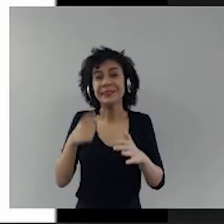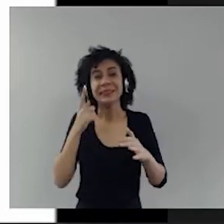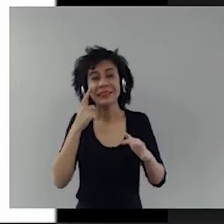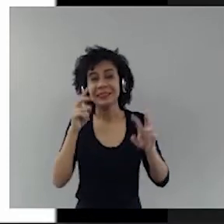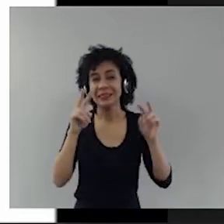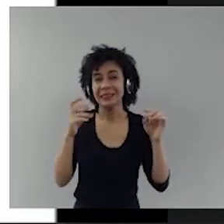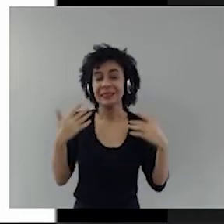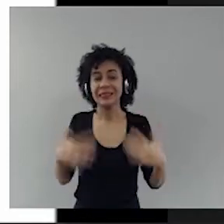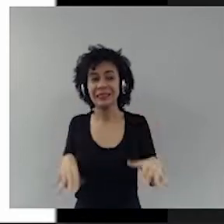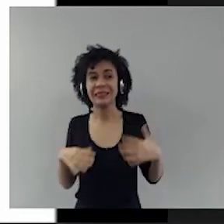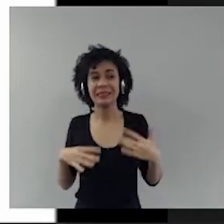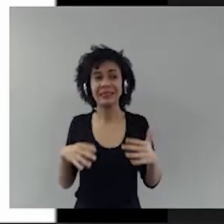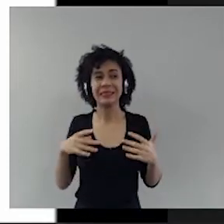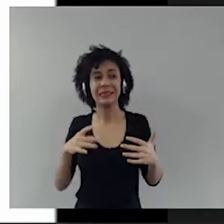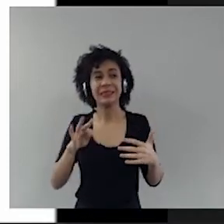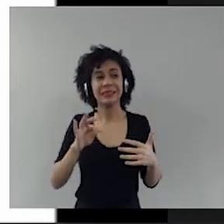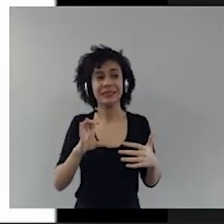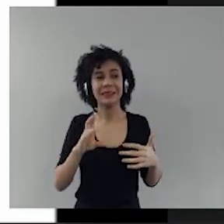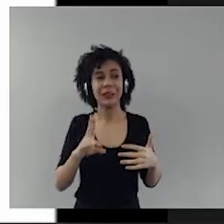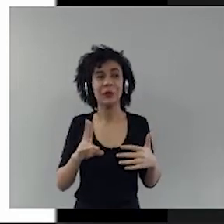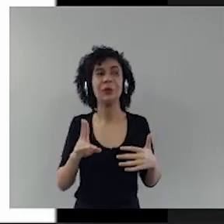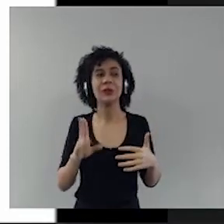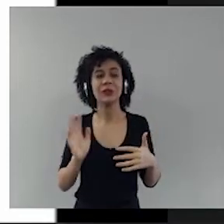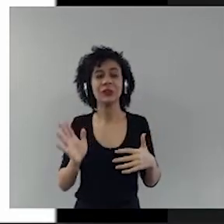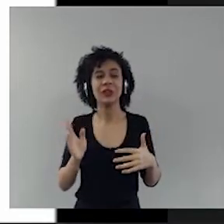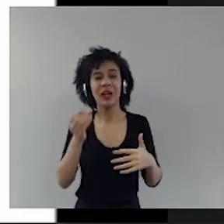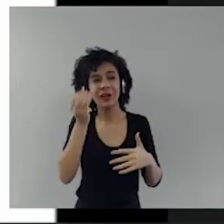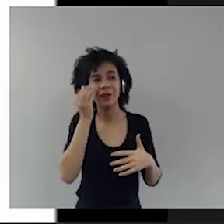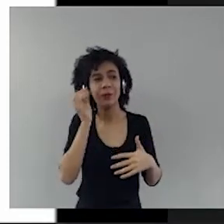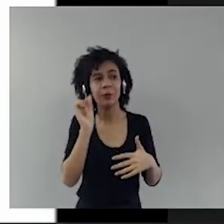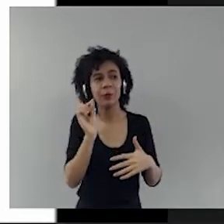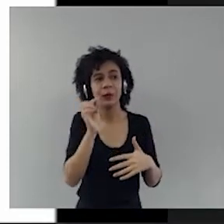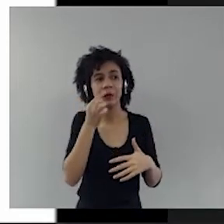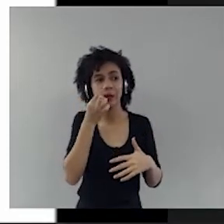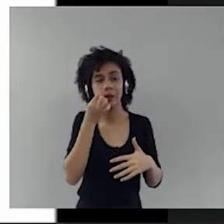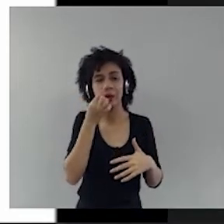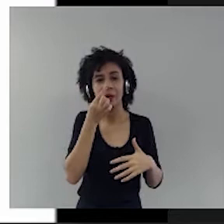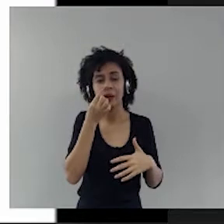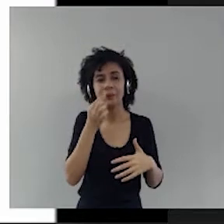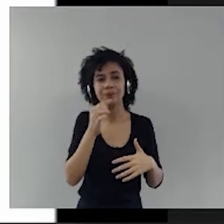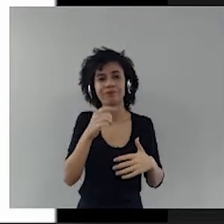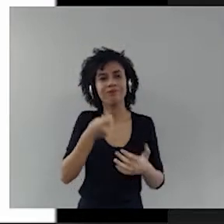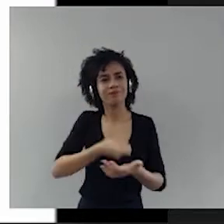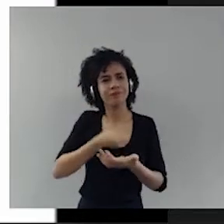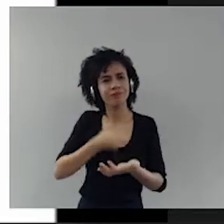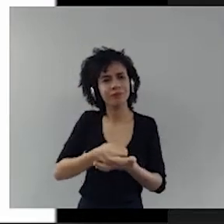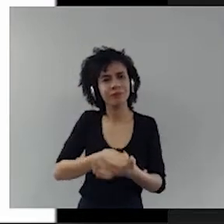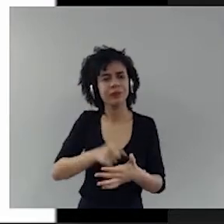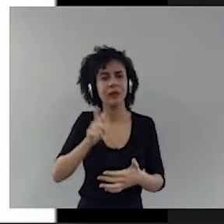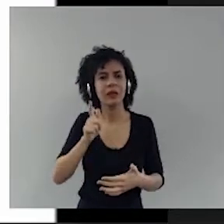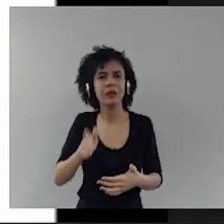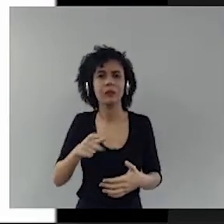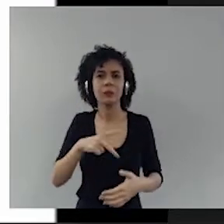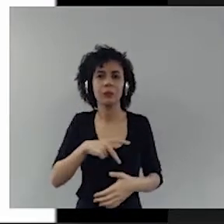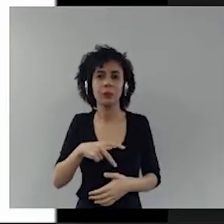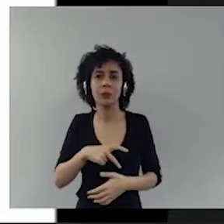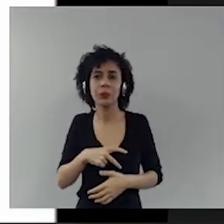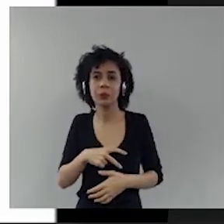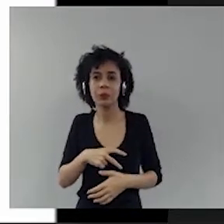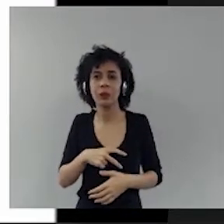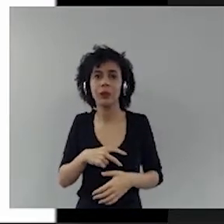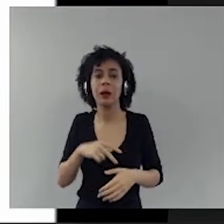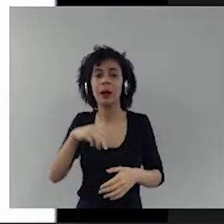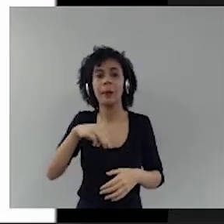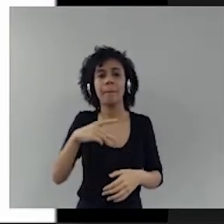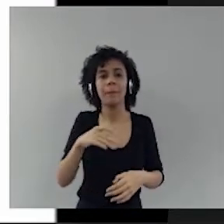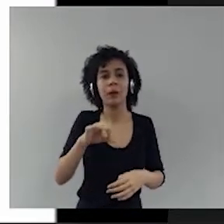polêmico o tcu já admitia desde que o edital previsse é a exigência de garantias do particular é